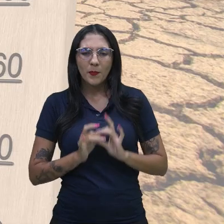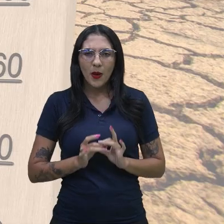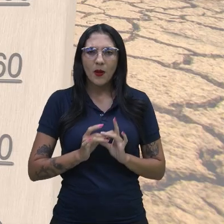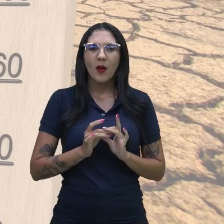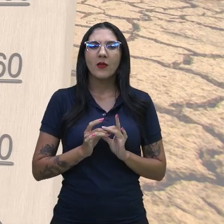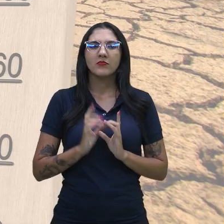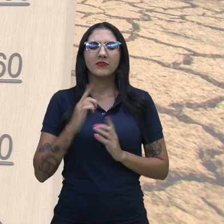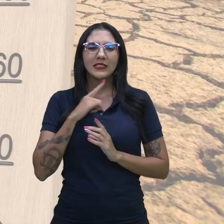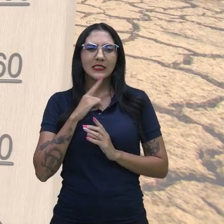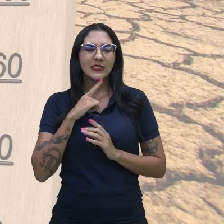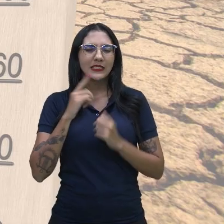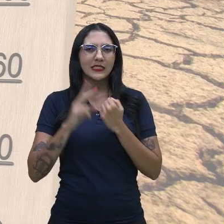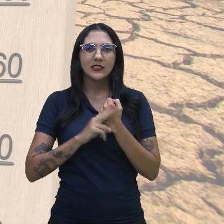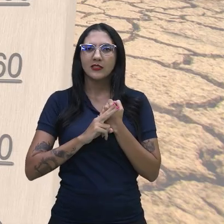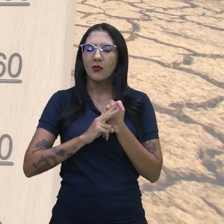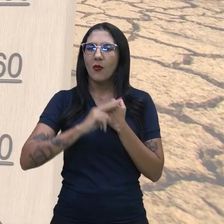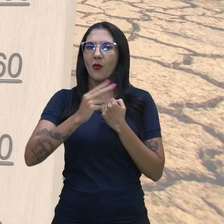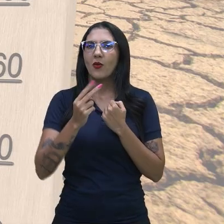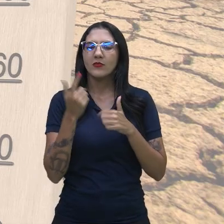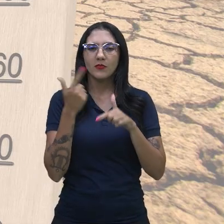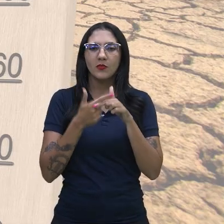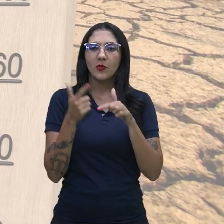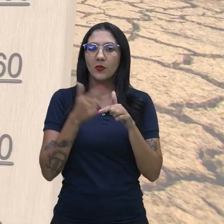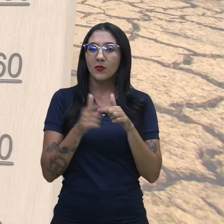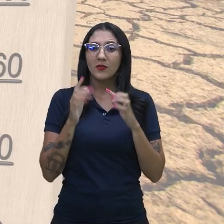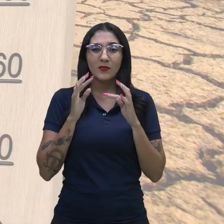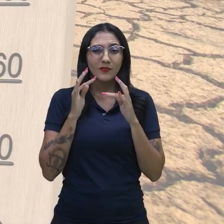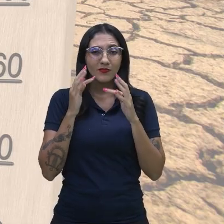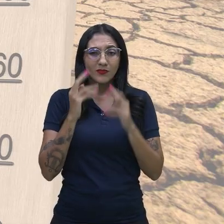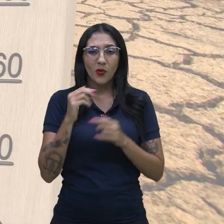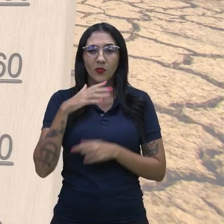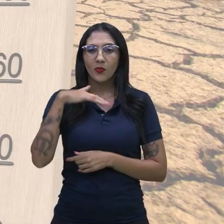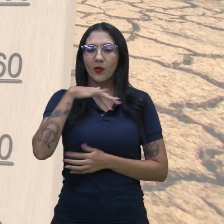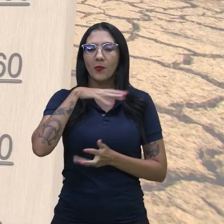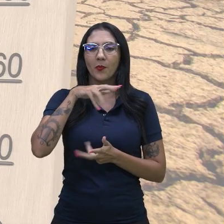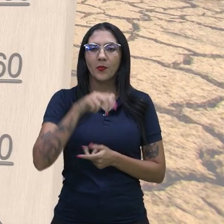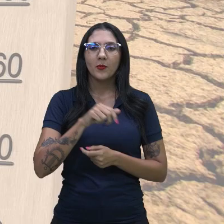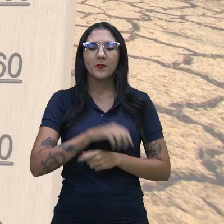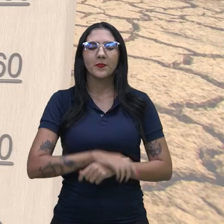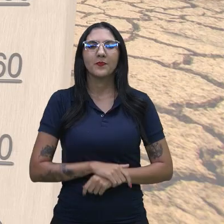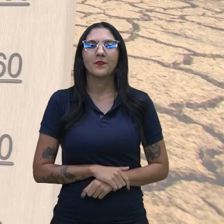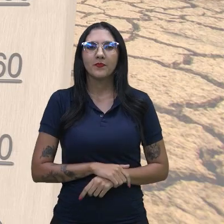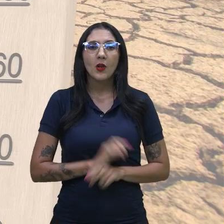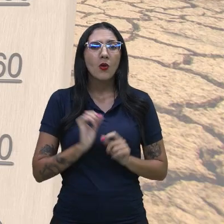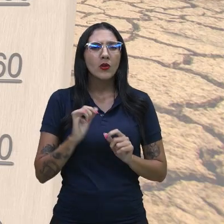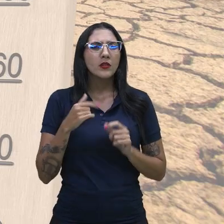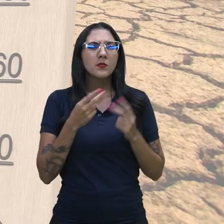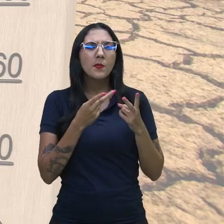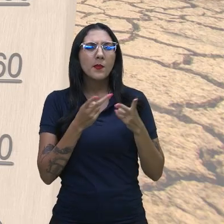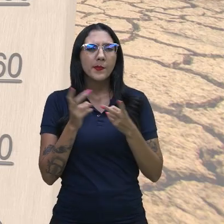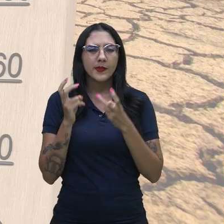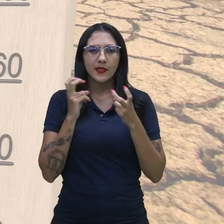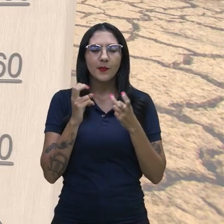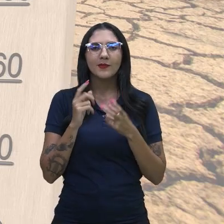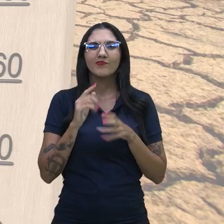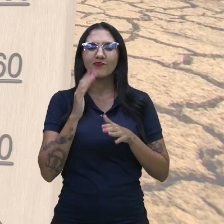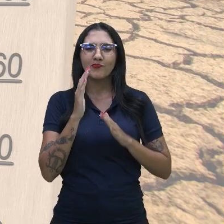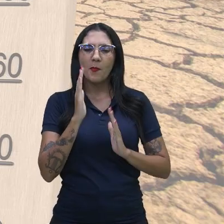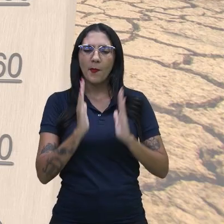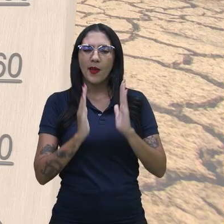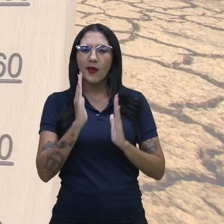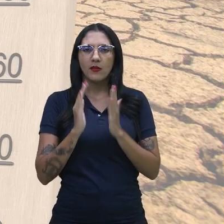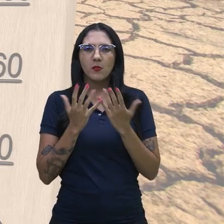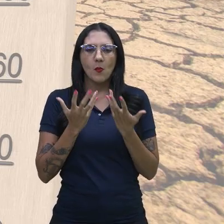neve, né, causando diversos problemas para o nosso planeta, né. E aí, o que a gente pode observar? As secas, né, se